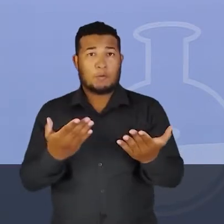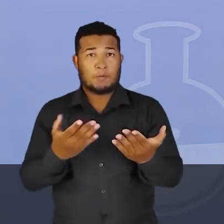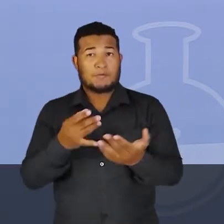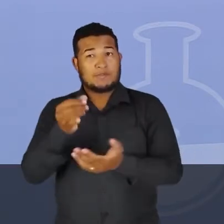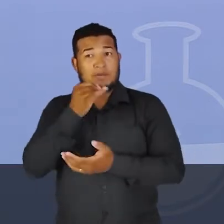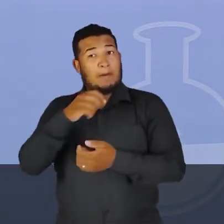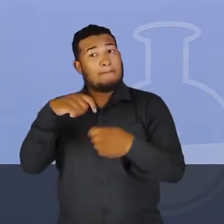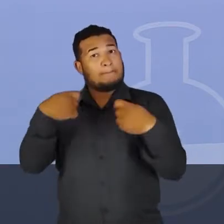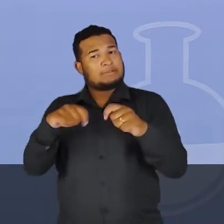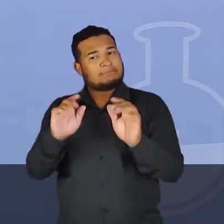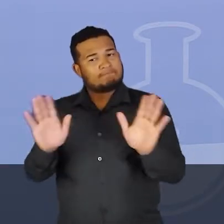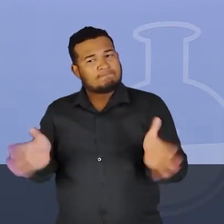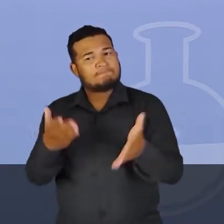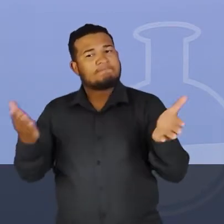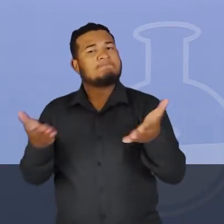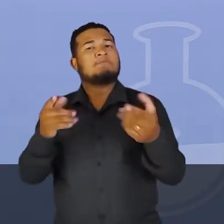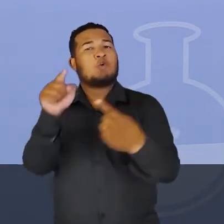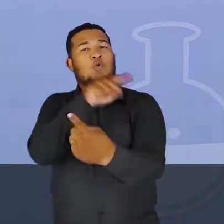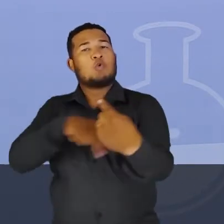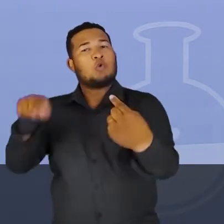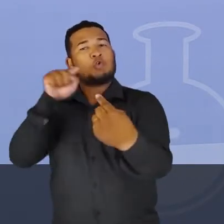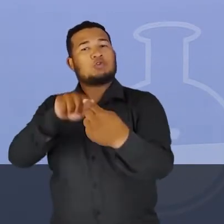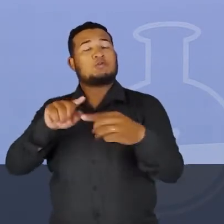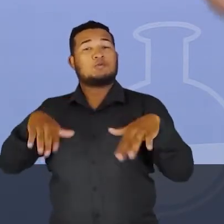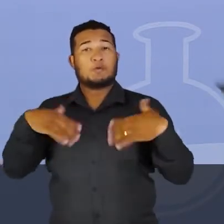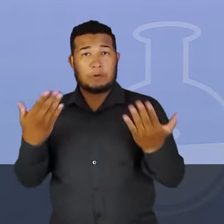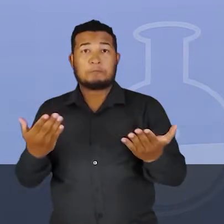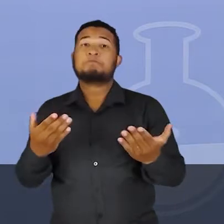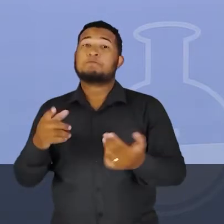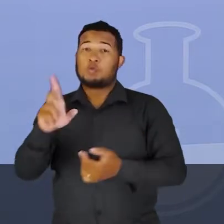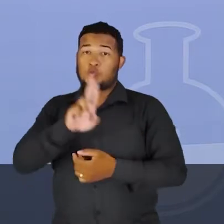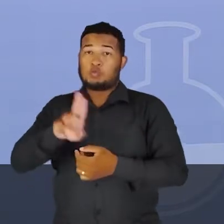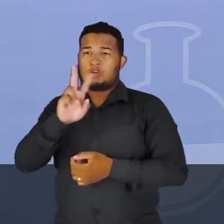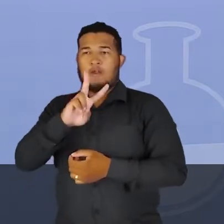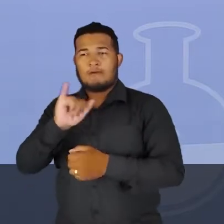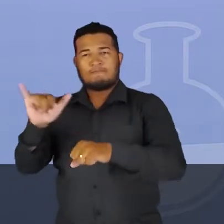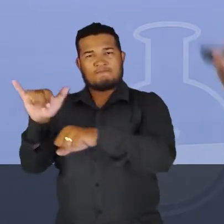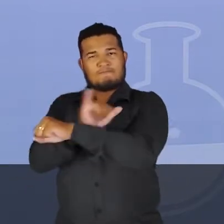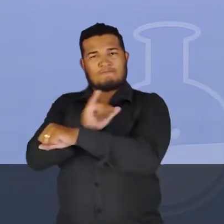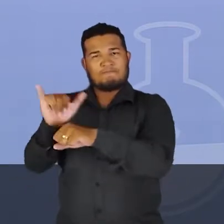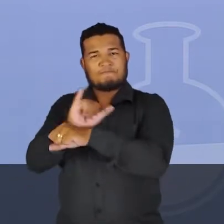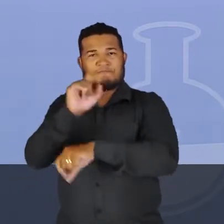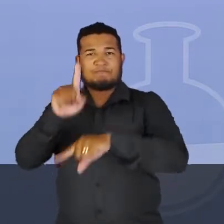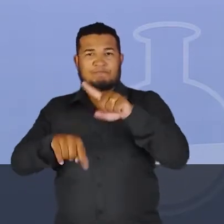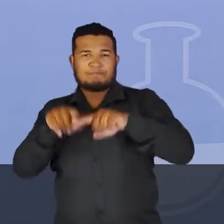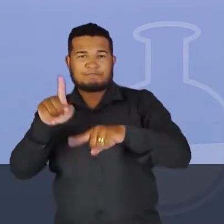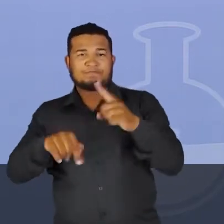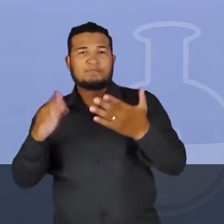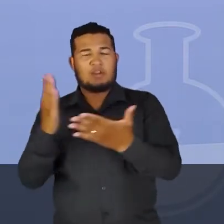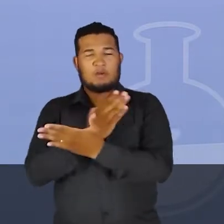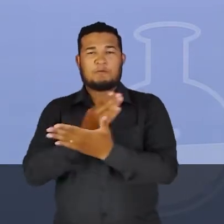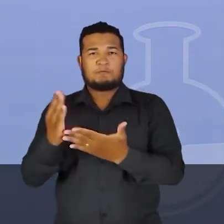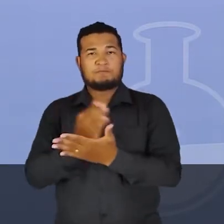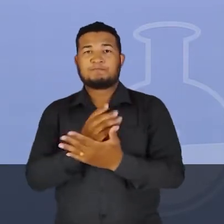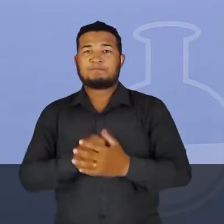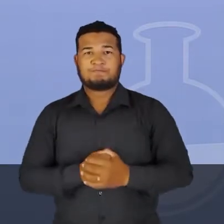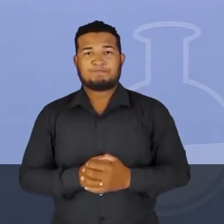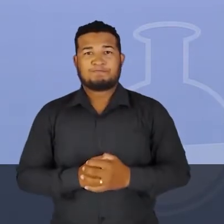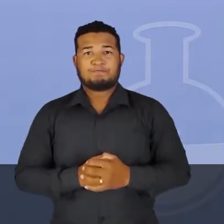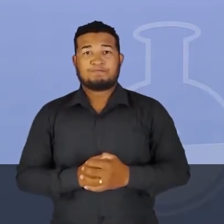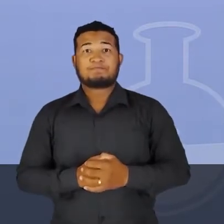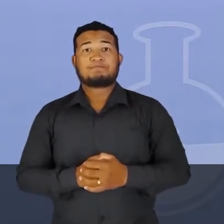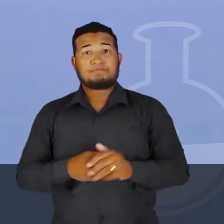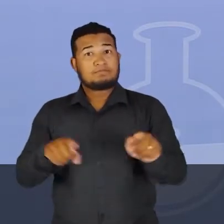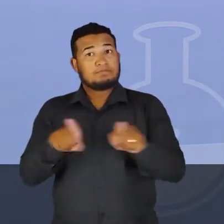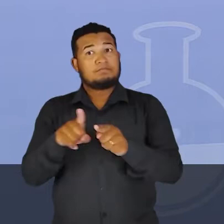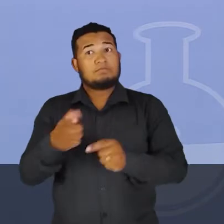aquela ação coletiva quer chegar. Então, ele vai usar um repertório, algumas ferramentas, alguns instrumentos. Outra coisa